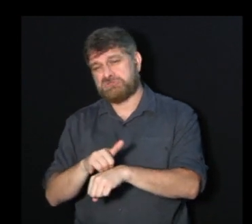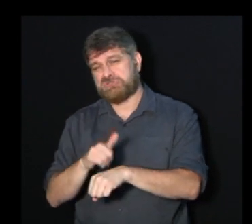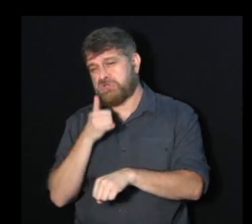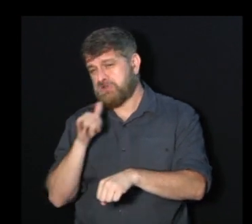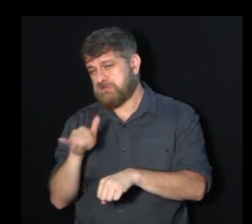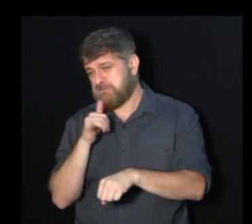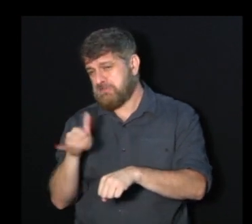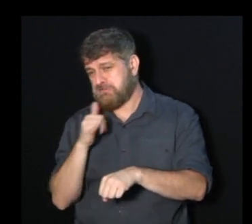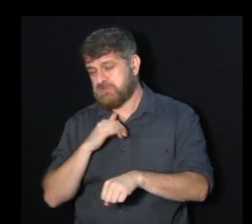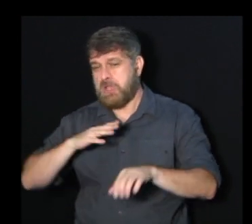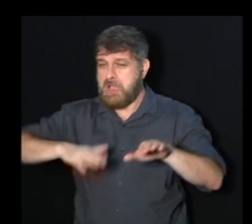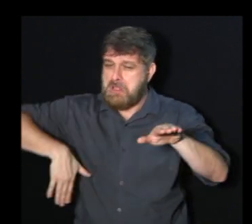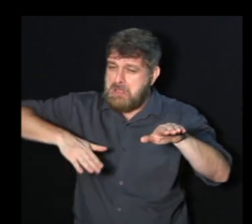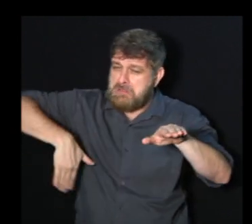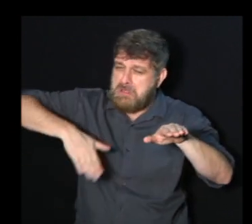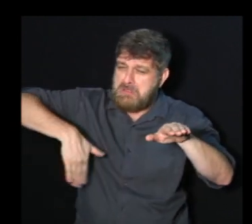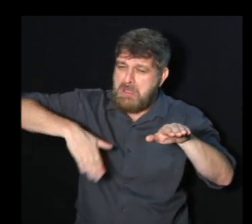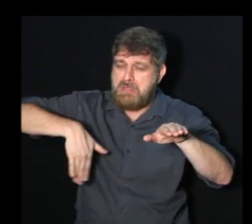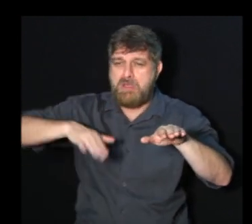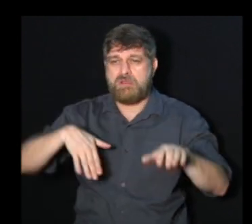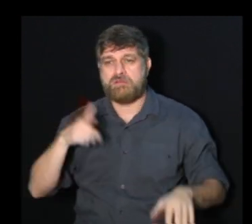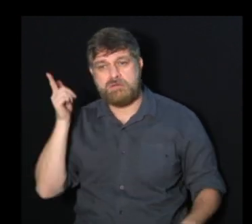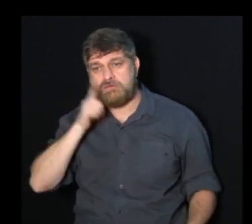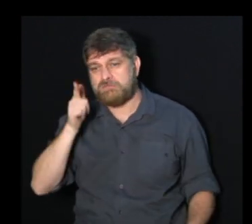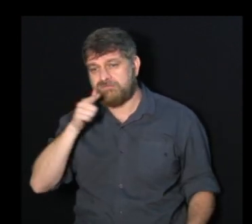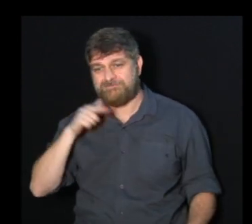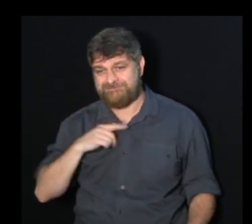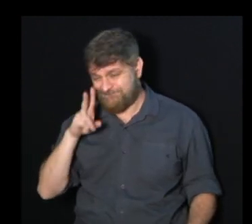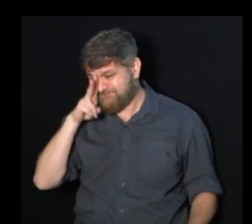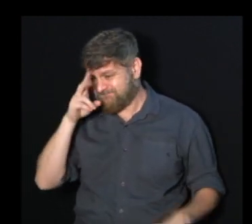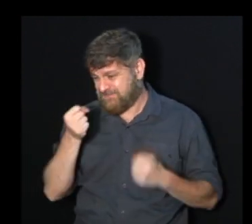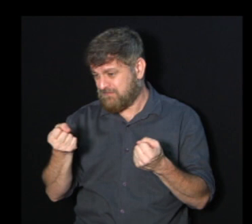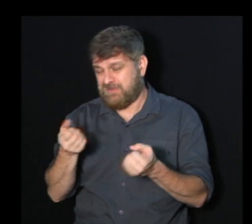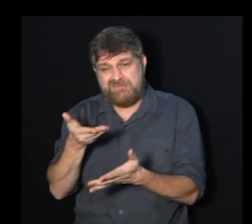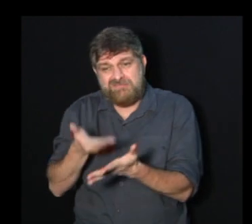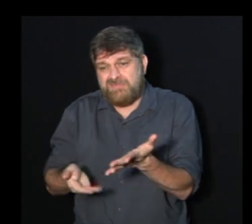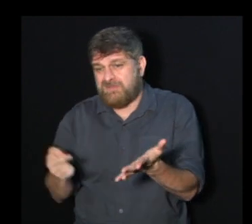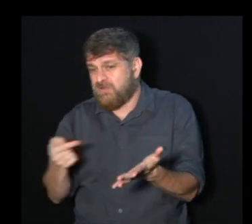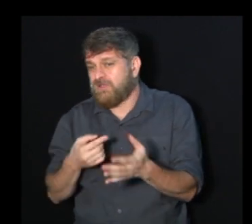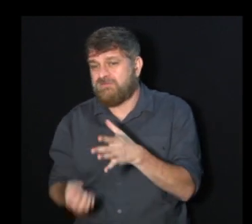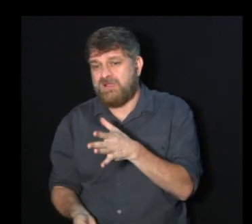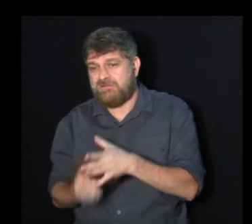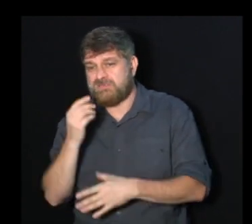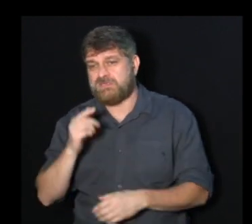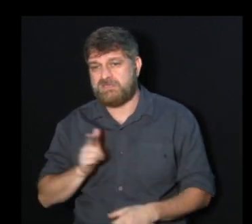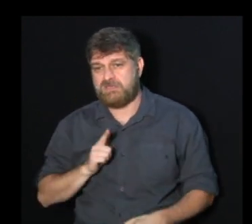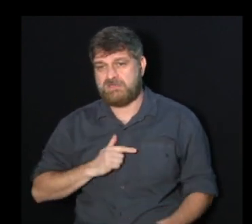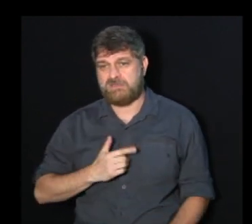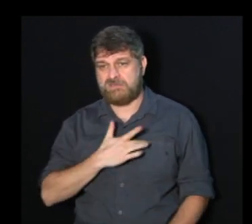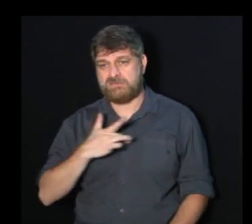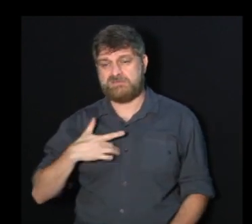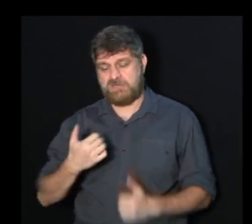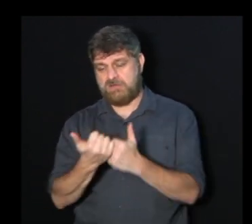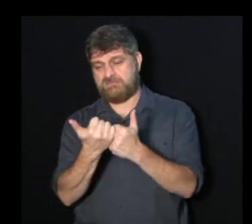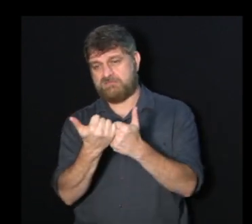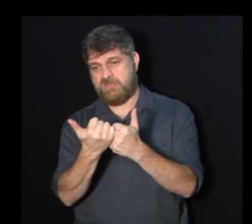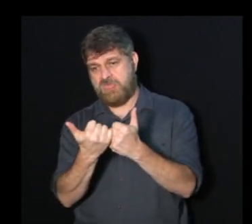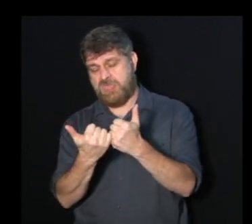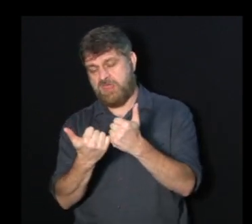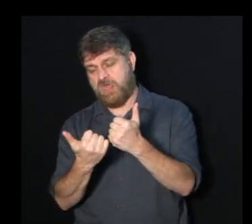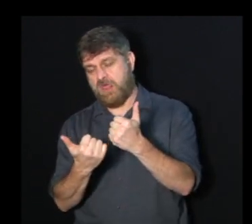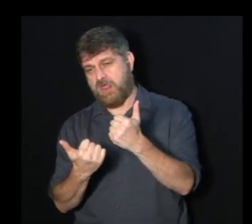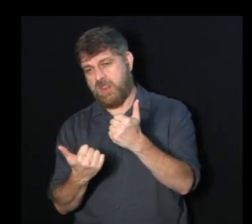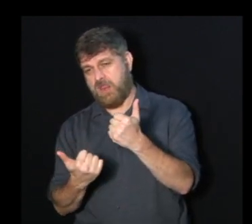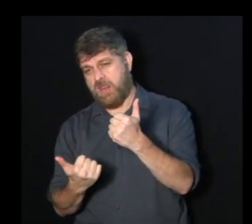fiz piscina e não ganhou o que você precisava ganhar. A tendência é você evoluir. Se você tiver uma osteoartrose ou